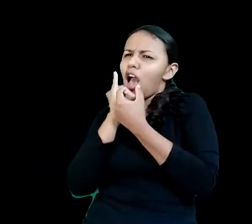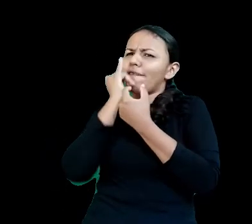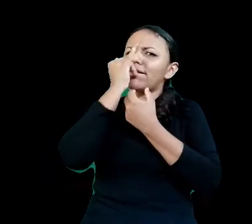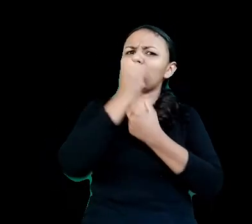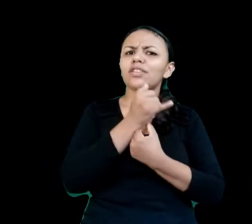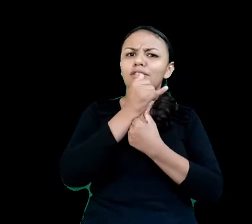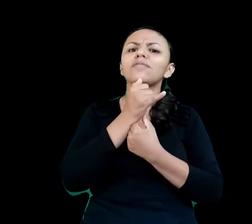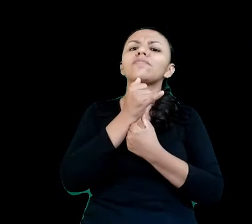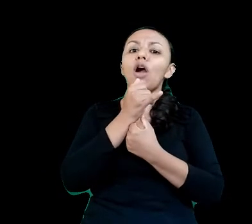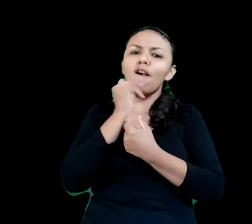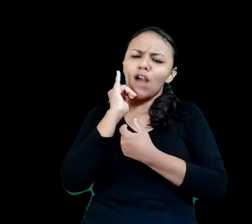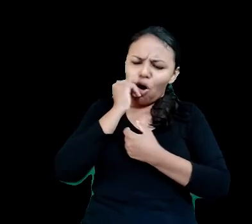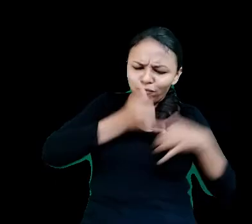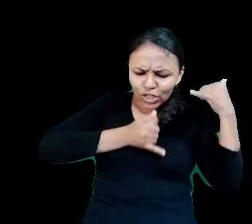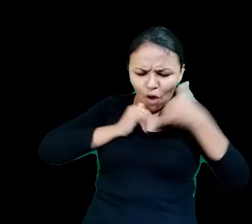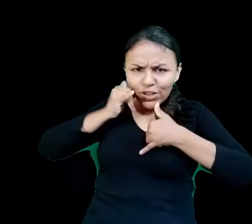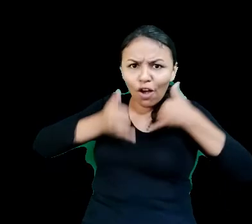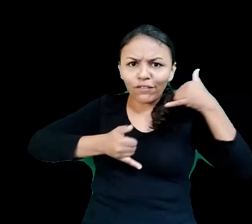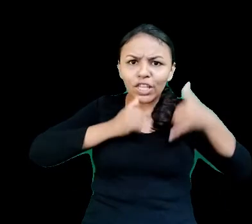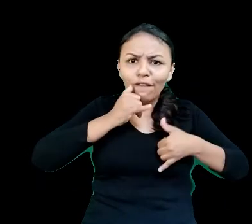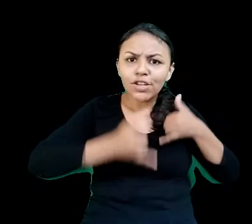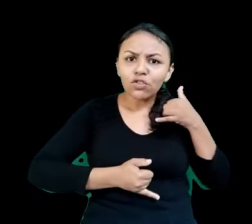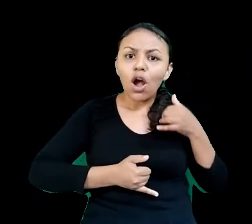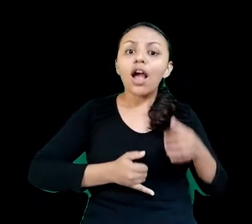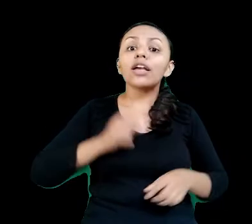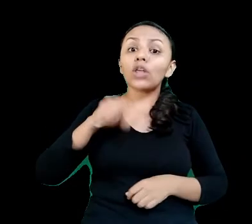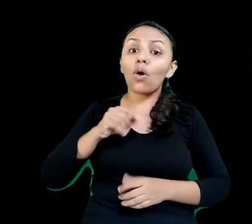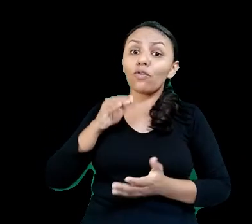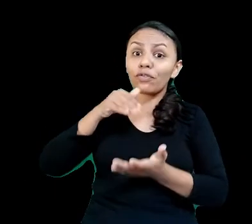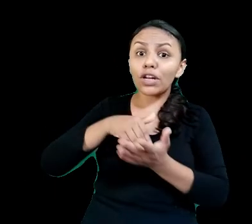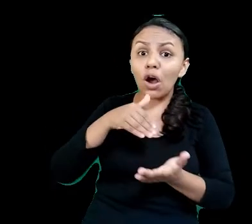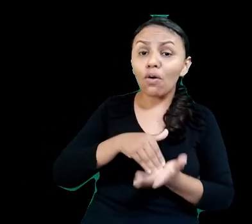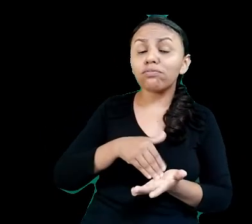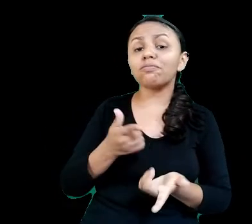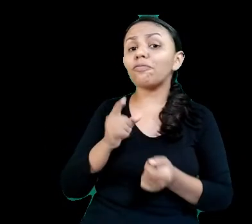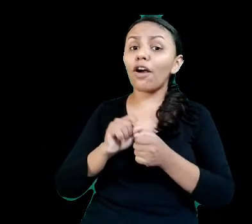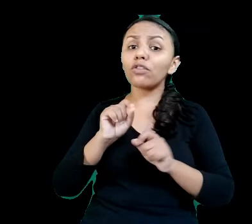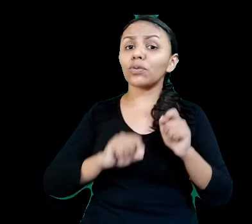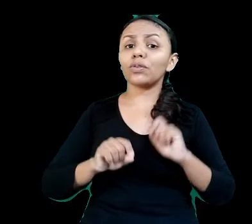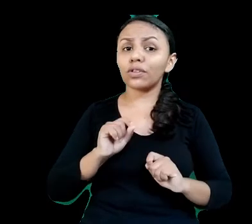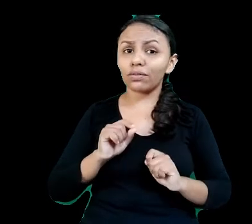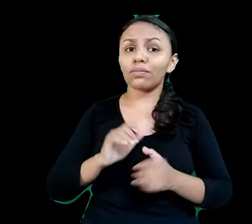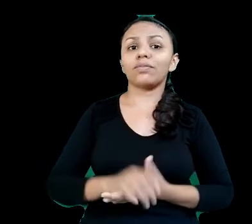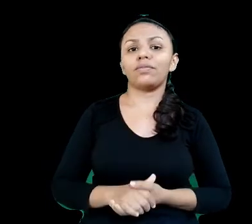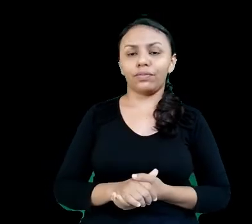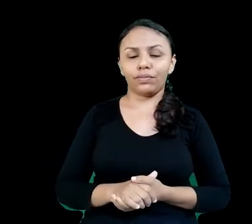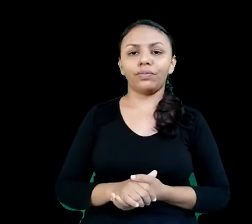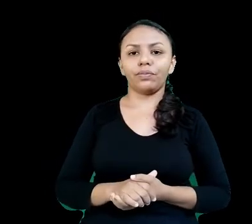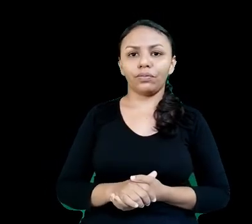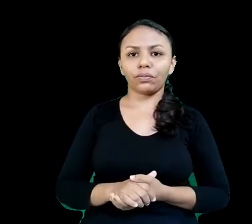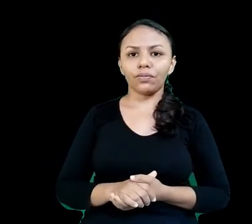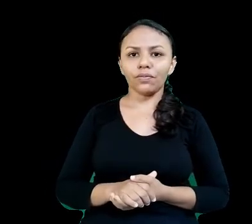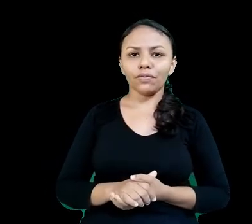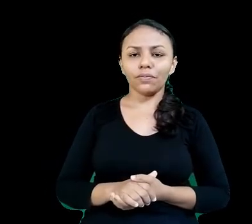cascata de sinais, e esses sinais, ao final, eles vão fazer com que nós tenhamos